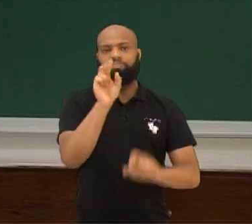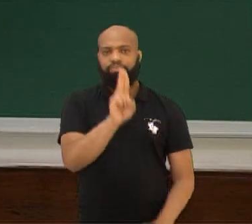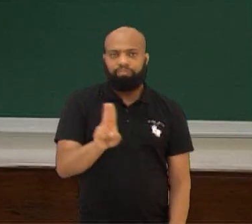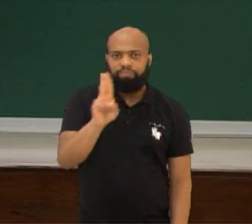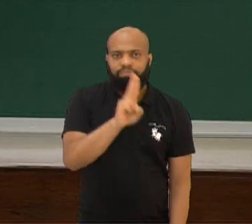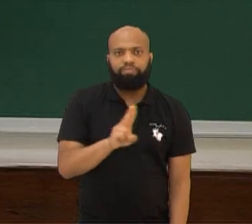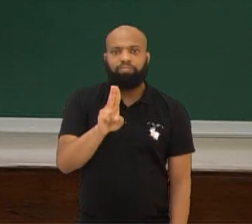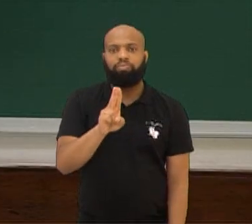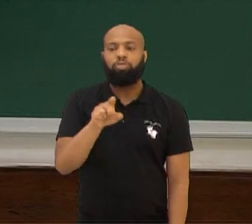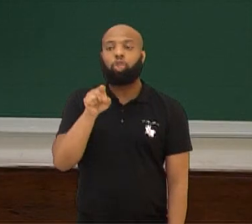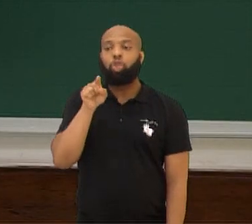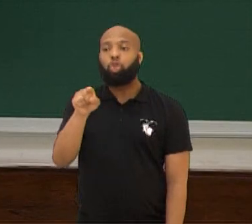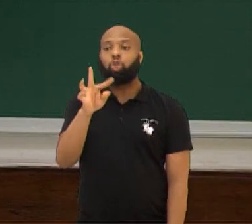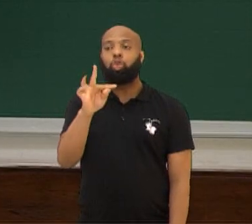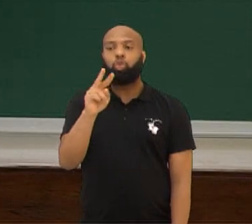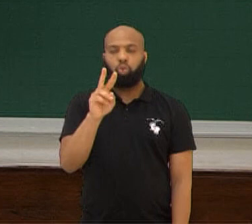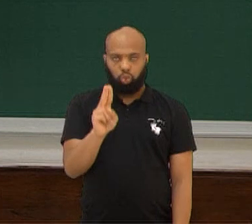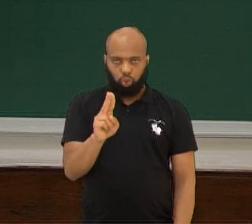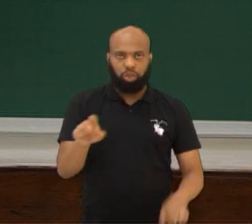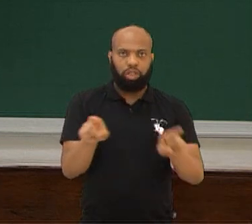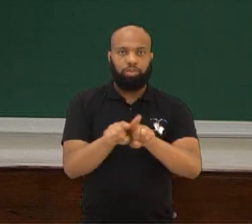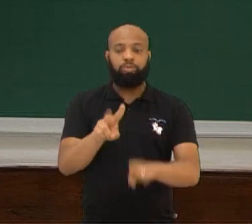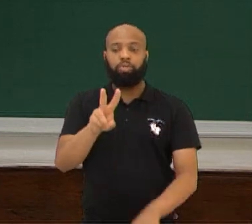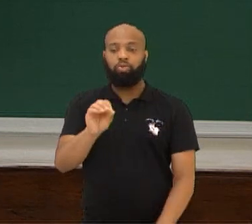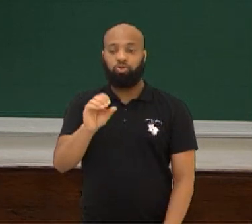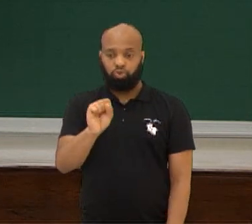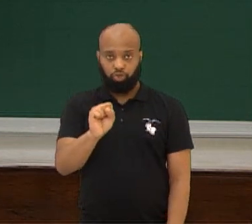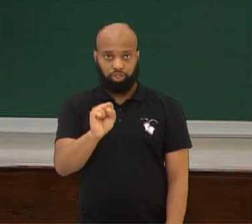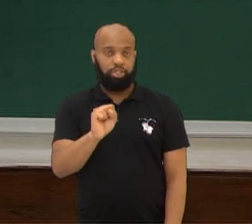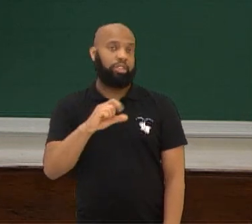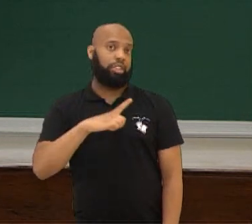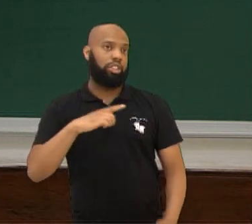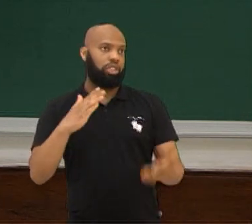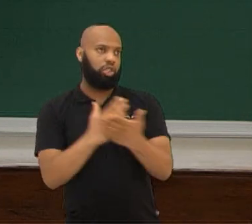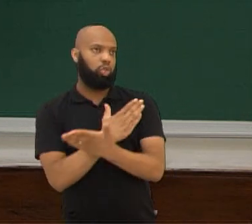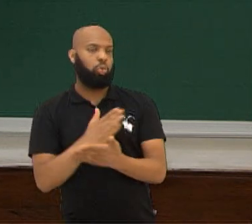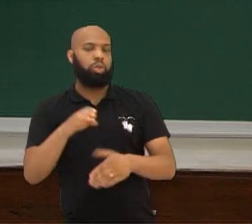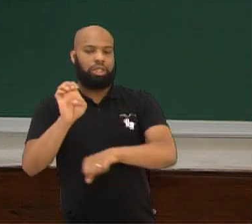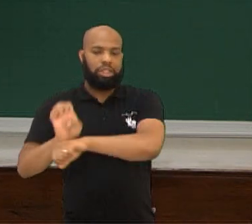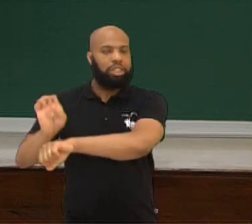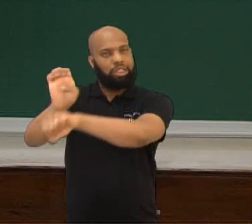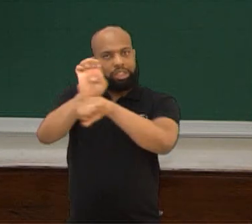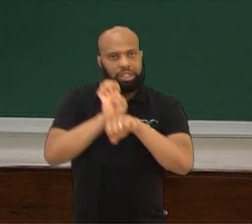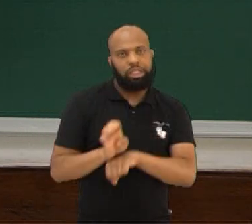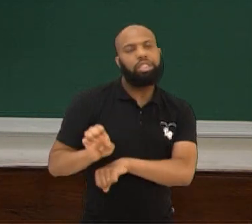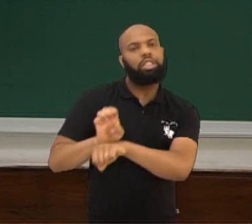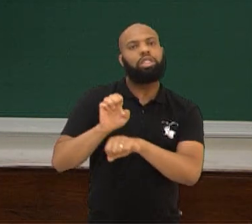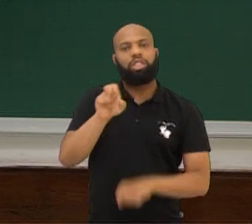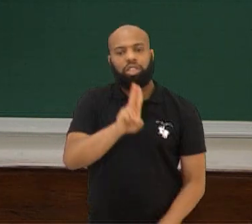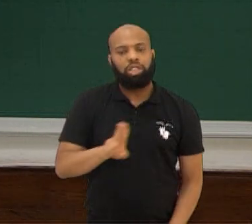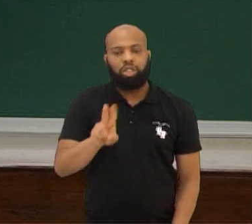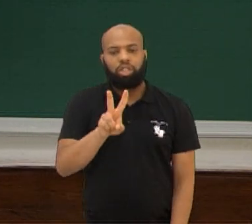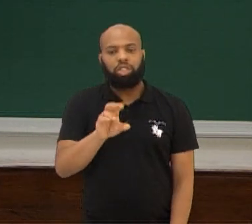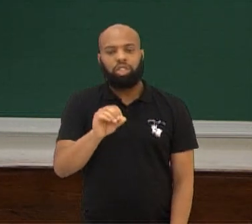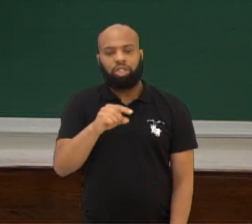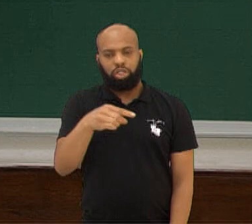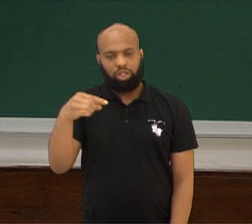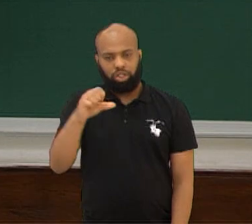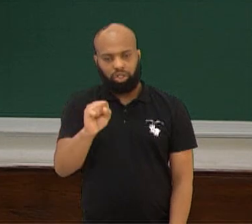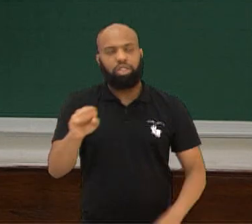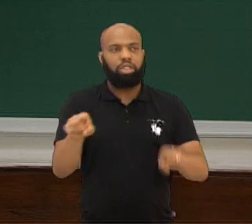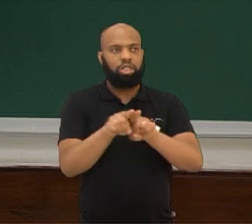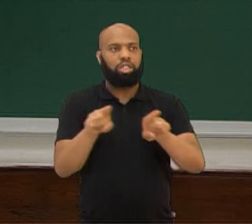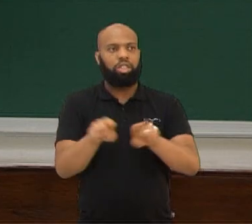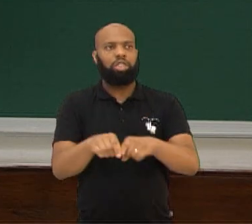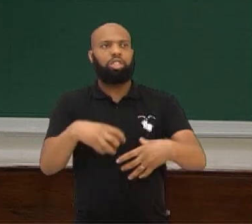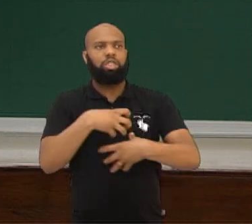utilizados o tu e o vós, ok? Em alguns estados brasileiros também se utiliza o vós, talvez não